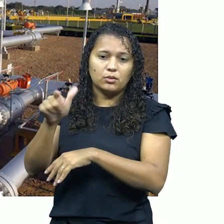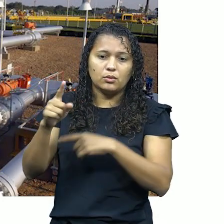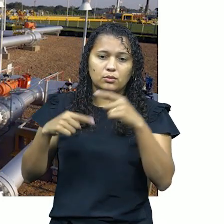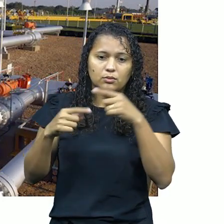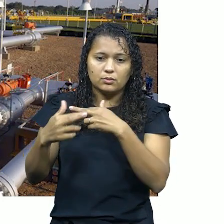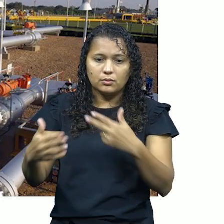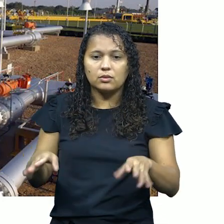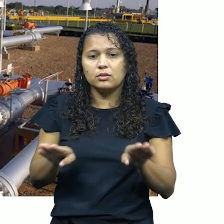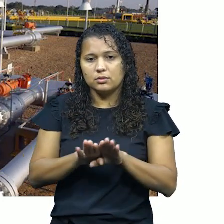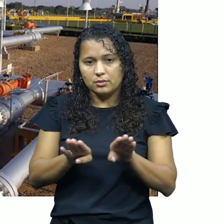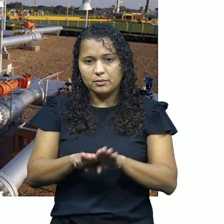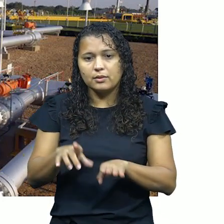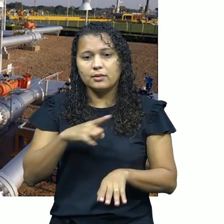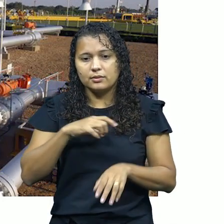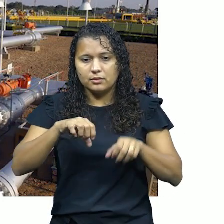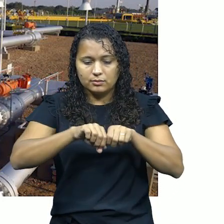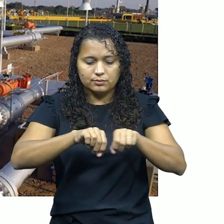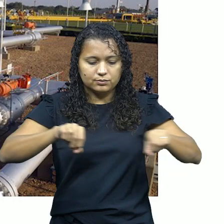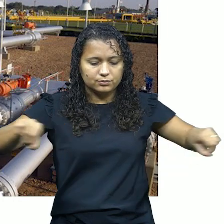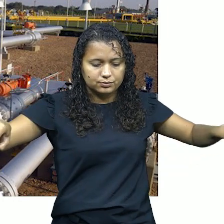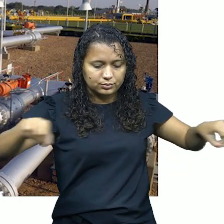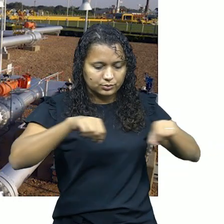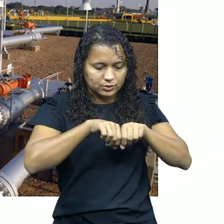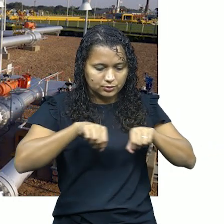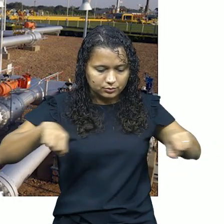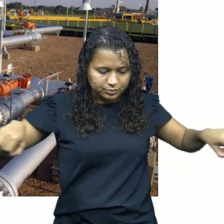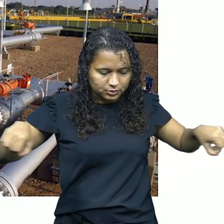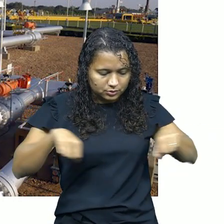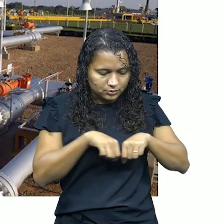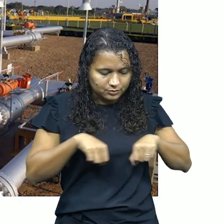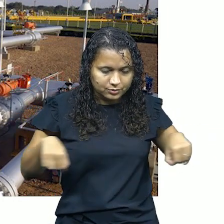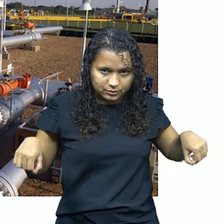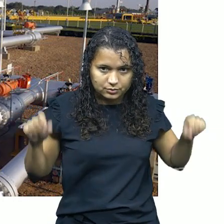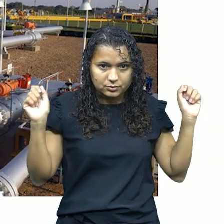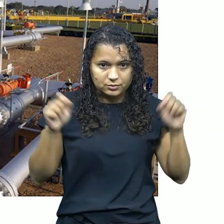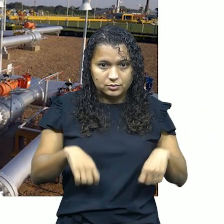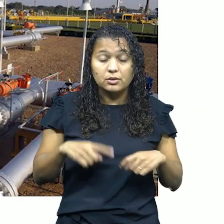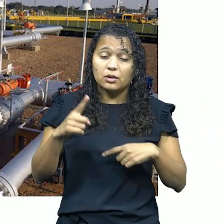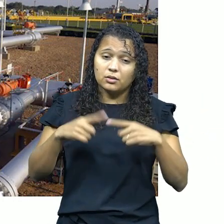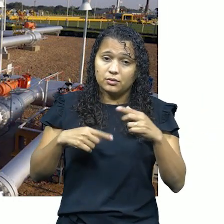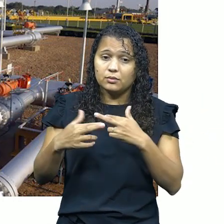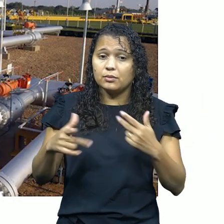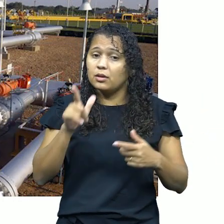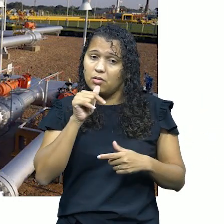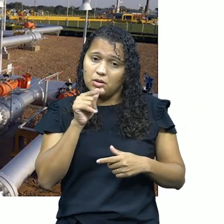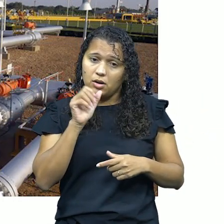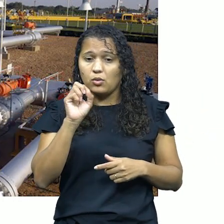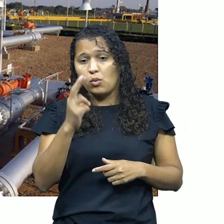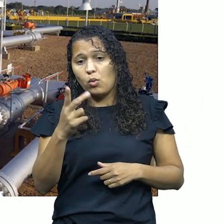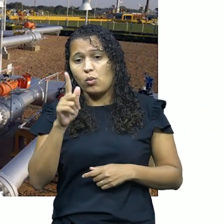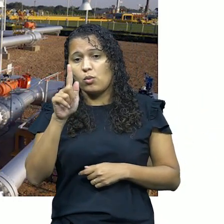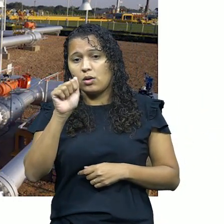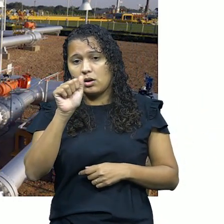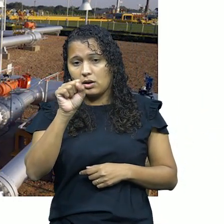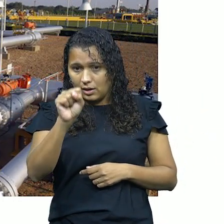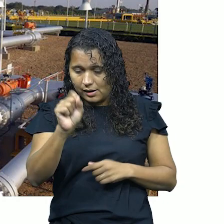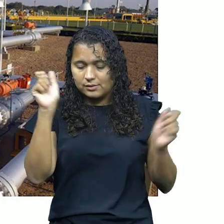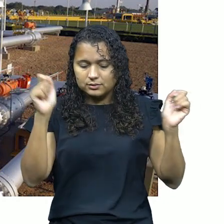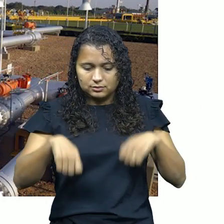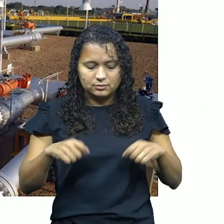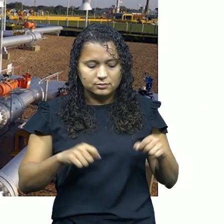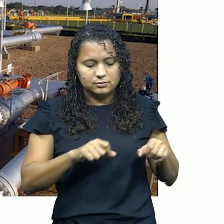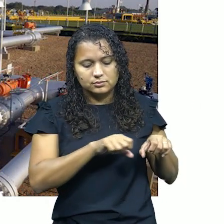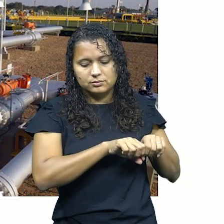Nós temos os dutos de transporte. Ele é um tipo de transporte pelo qual o produto, geralmente líquido ou gasoso, ele